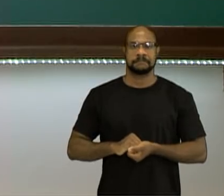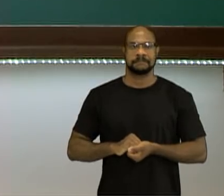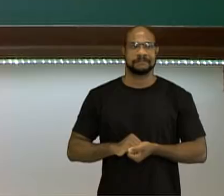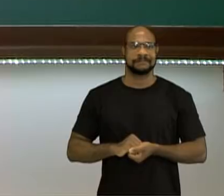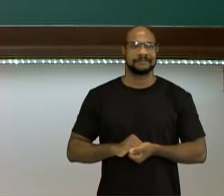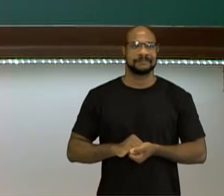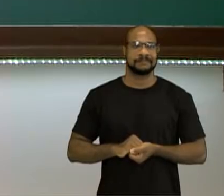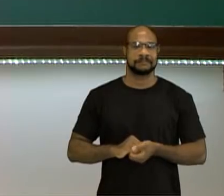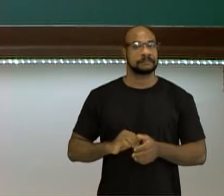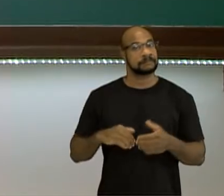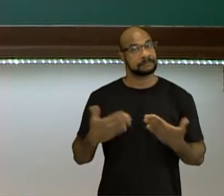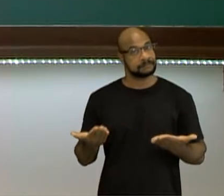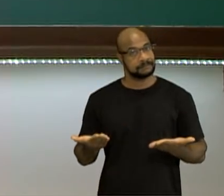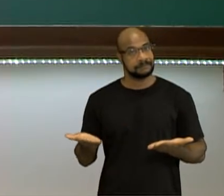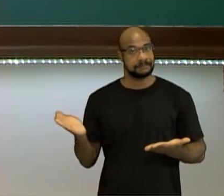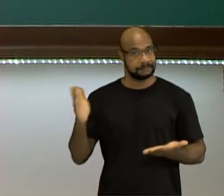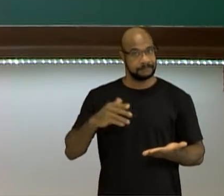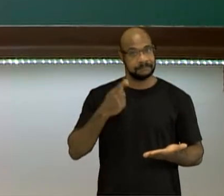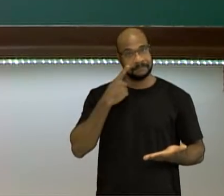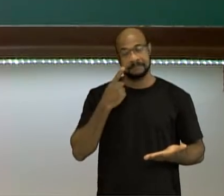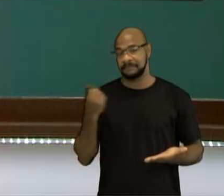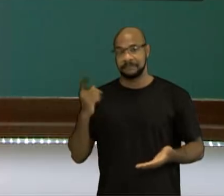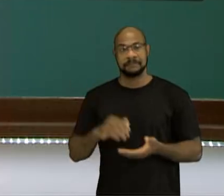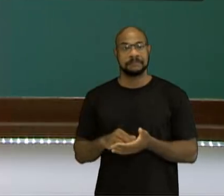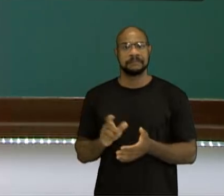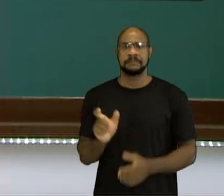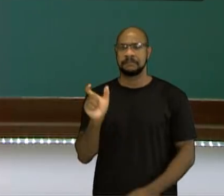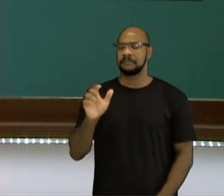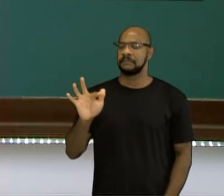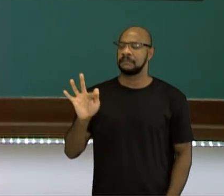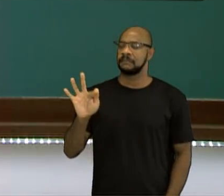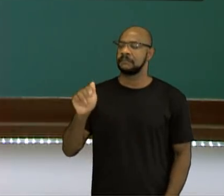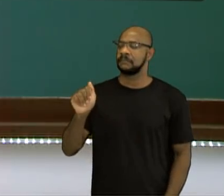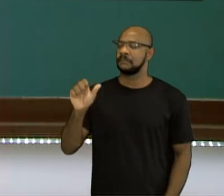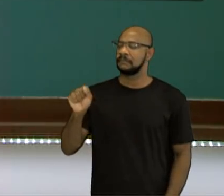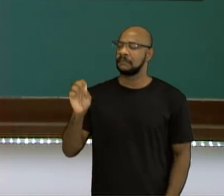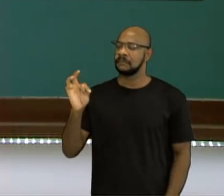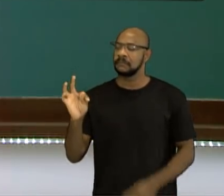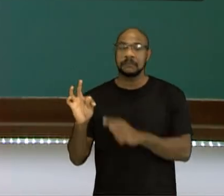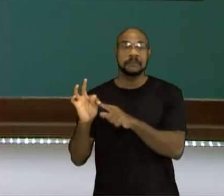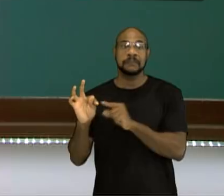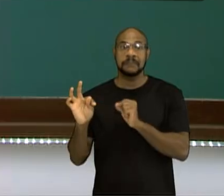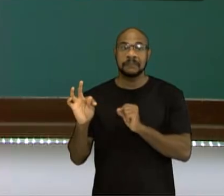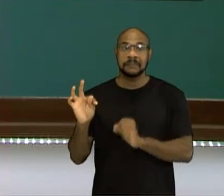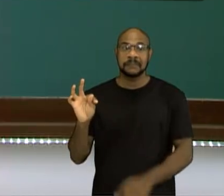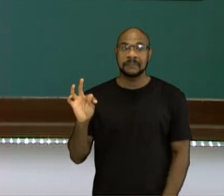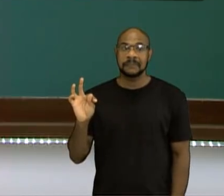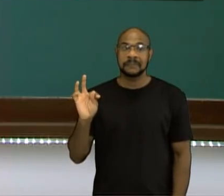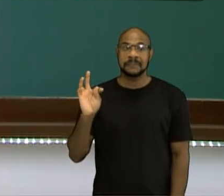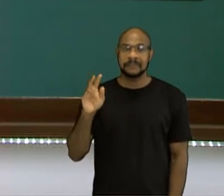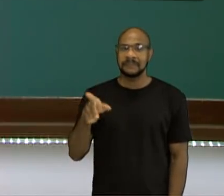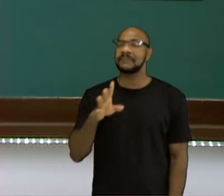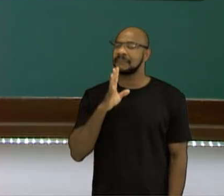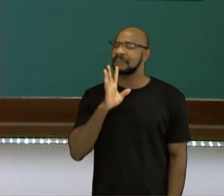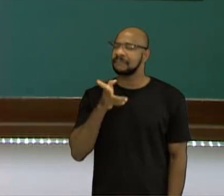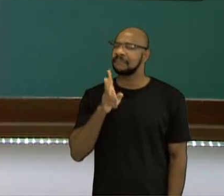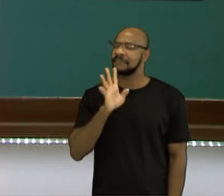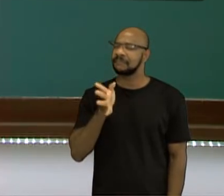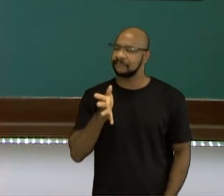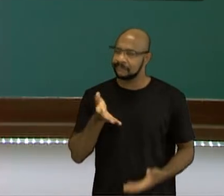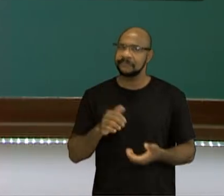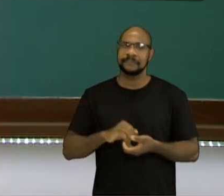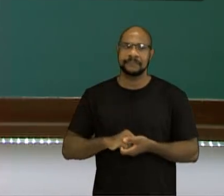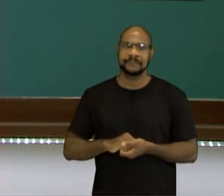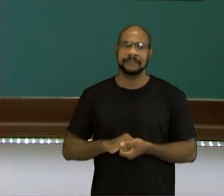Vamos conferir? Let's go! A palavra fast é uma palavra conhecida, tem até um filme, Fast and Furious. Mas será que